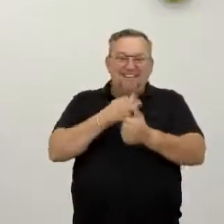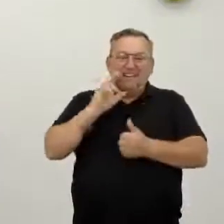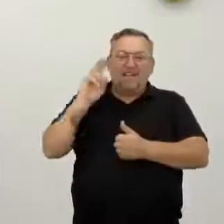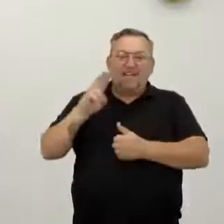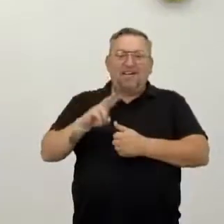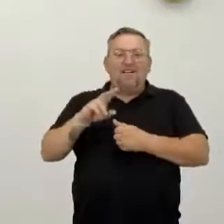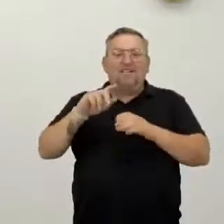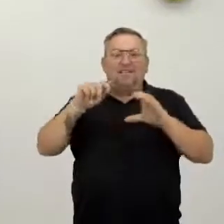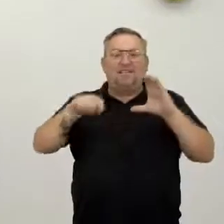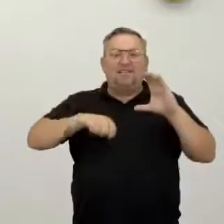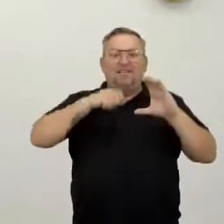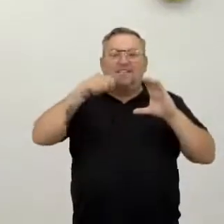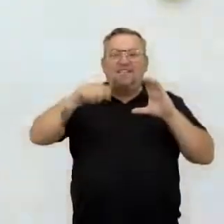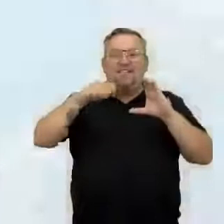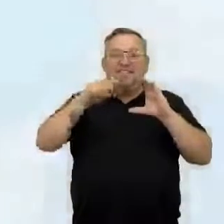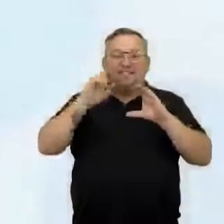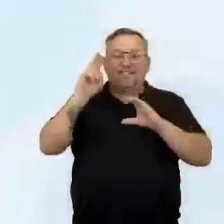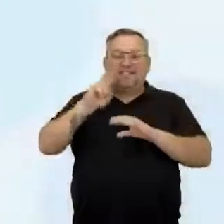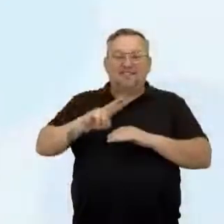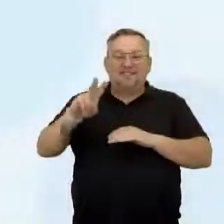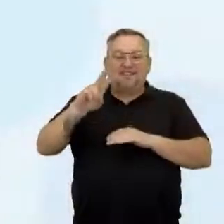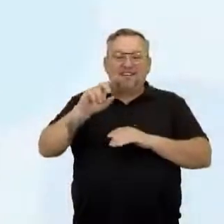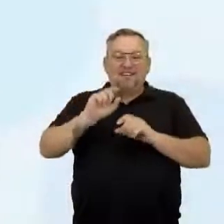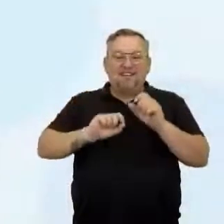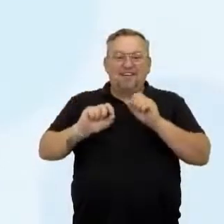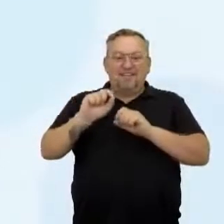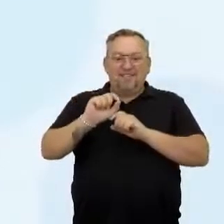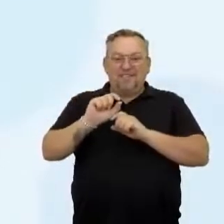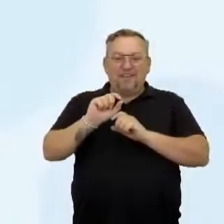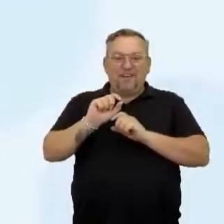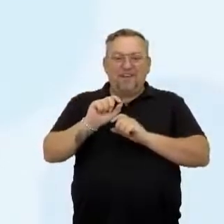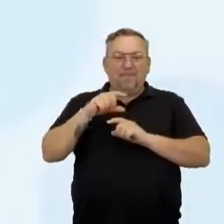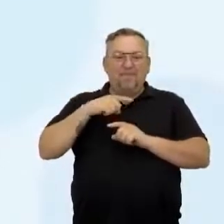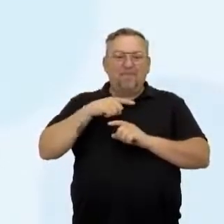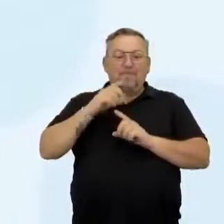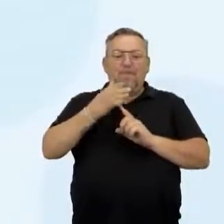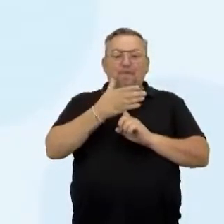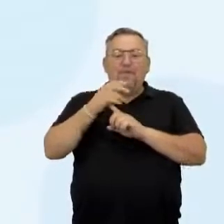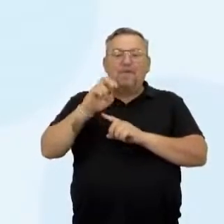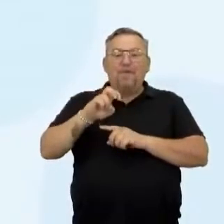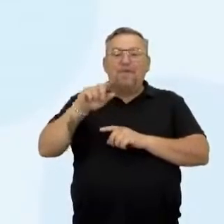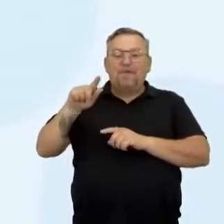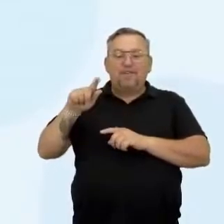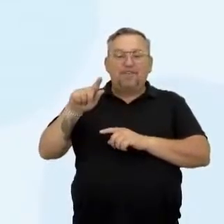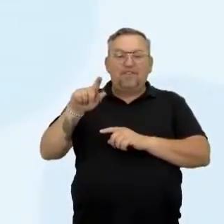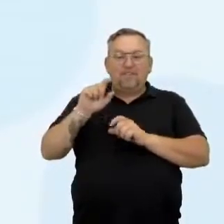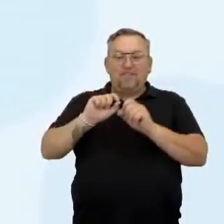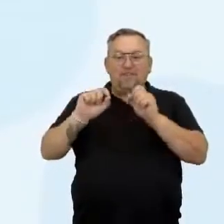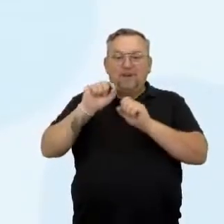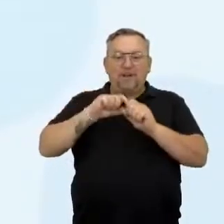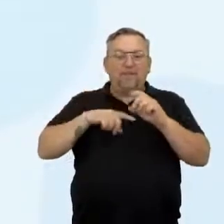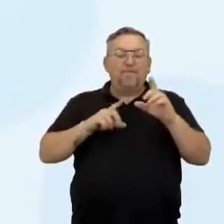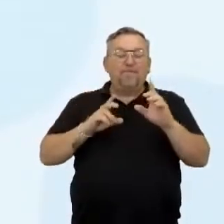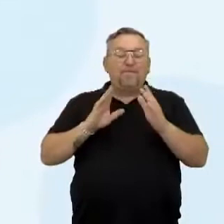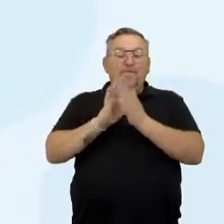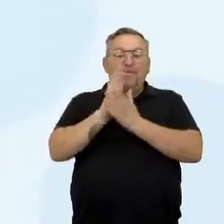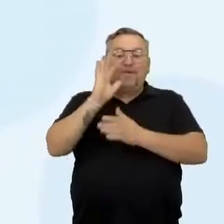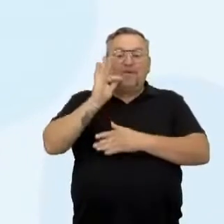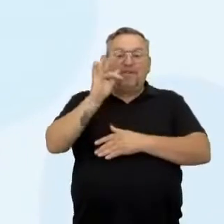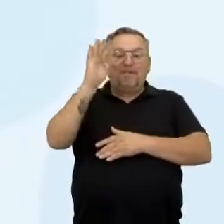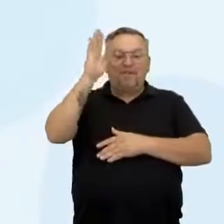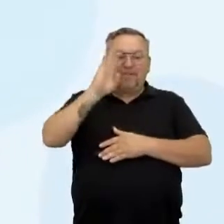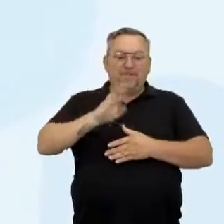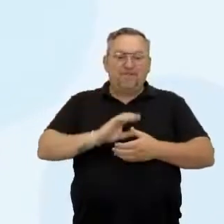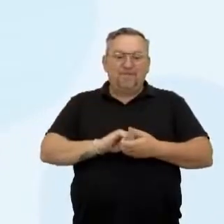vídeo agora, falando aí sobre... Entenda o que é a tecnologia 5G e como ela pode impactar o futuro do Brasil. E daqui a pouco a gente